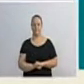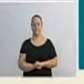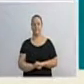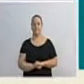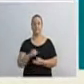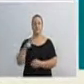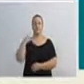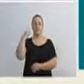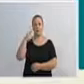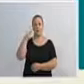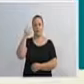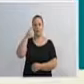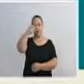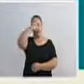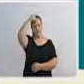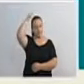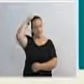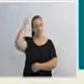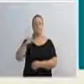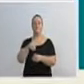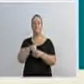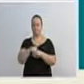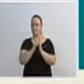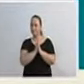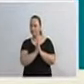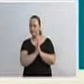Vereador Adriano Pereira, seu voto, por gentileza.